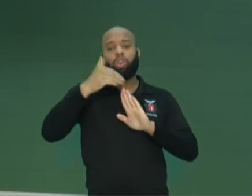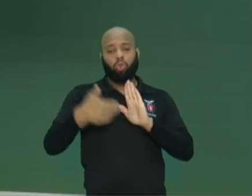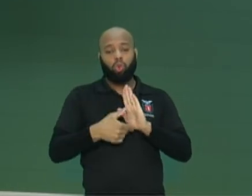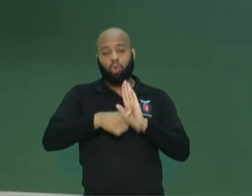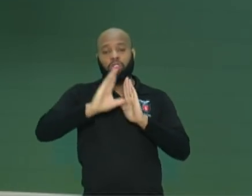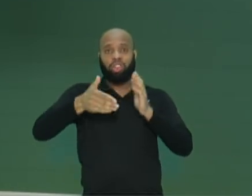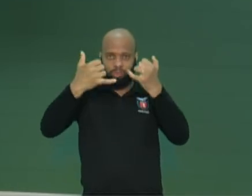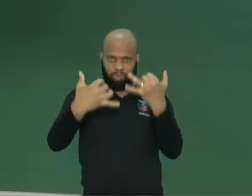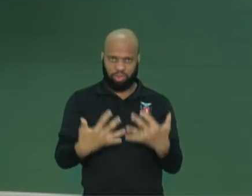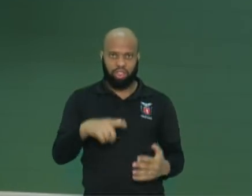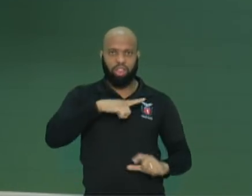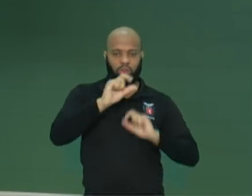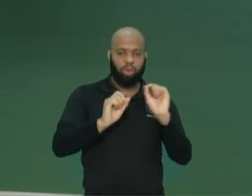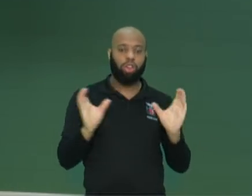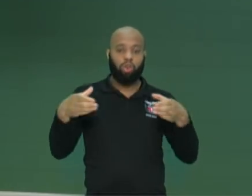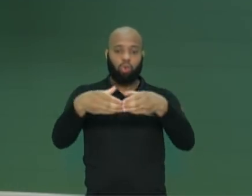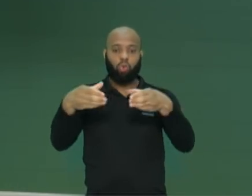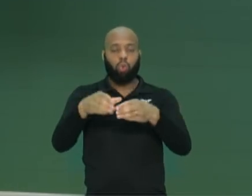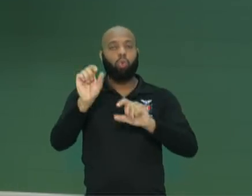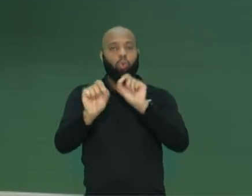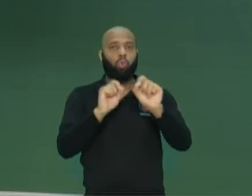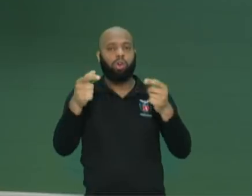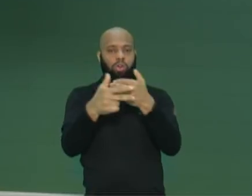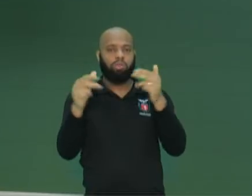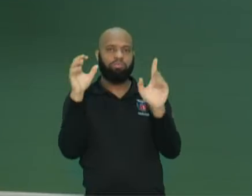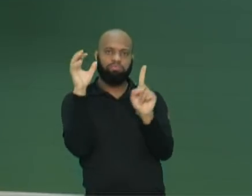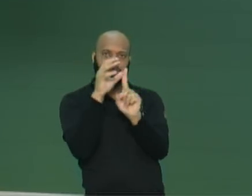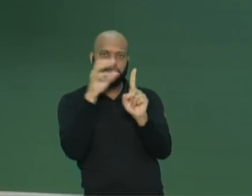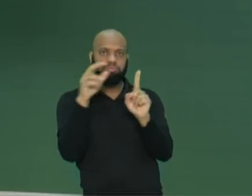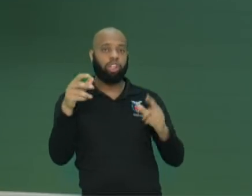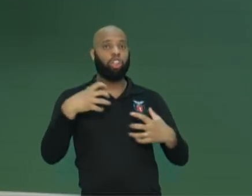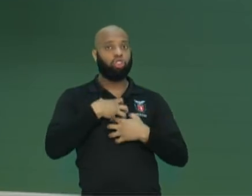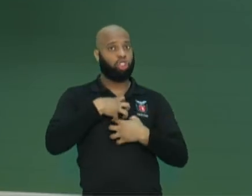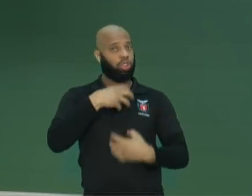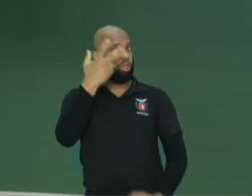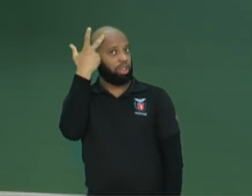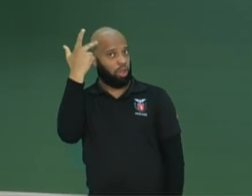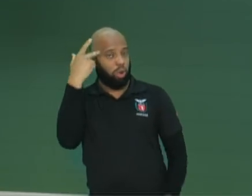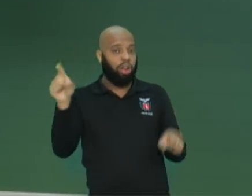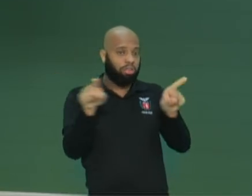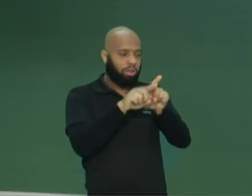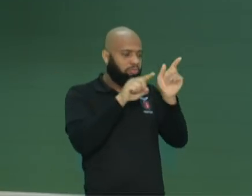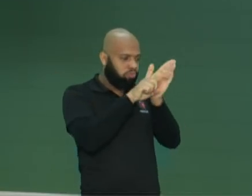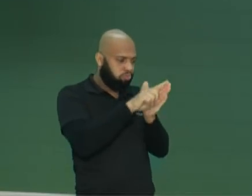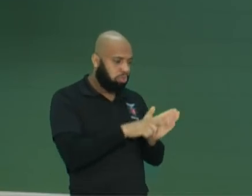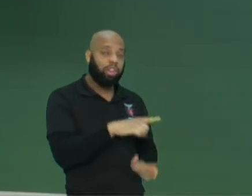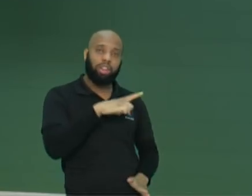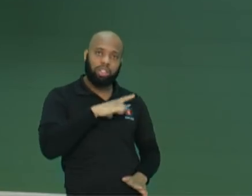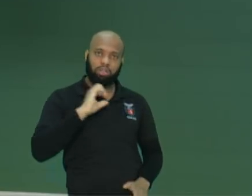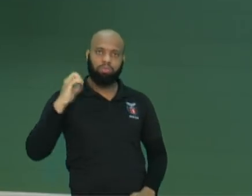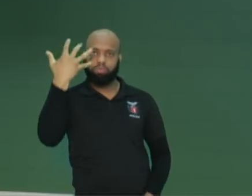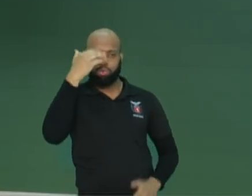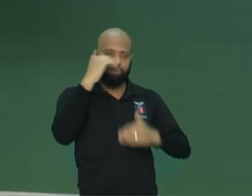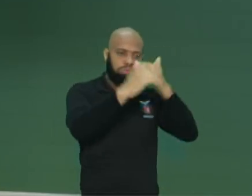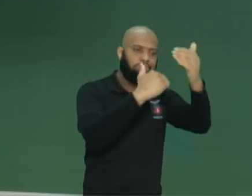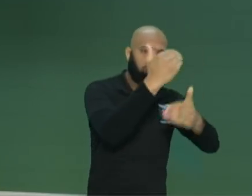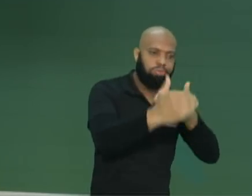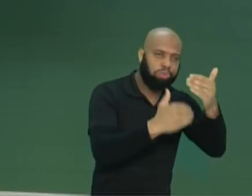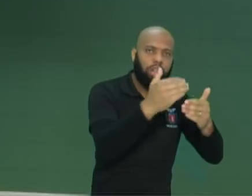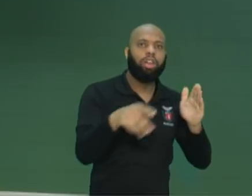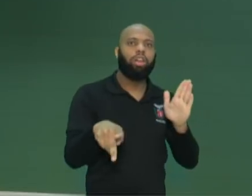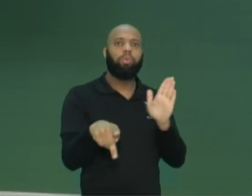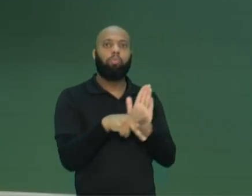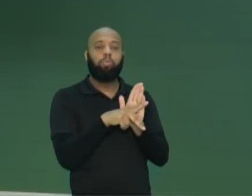um conjunto de fatores, tanto naturais quanto de pesquisa ali, desenvolvidos,